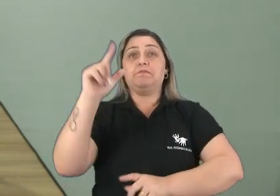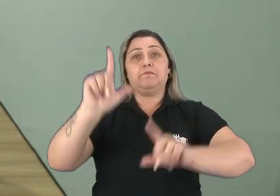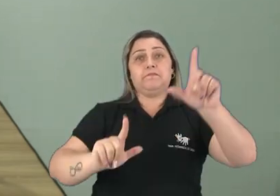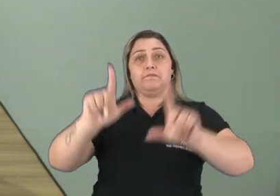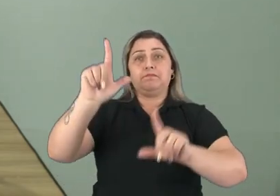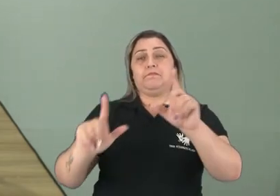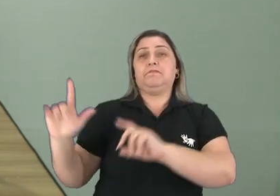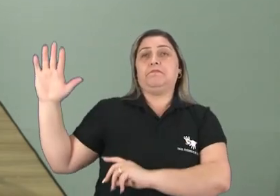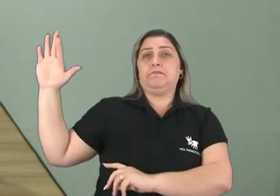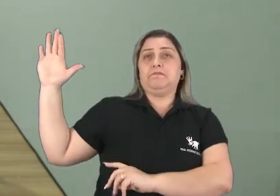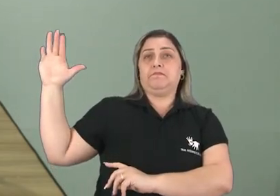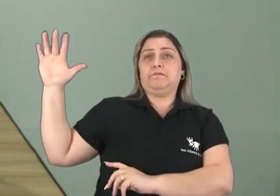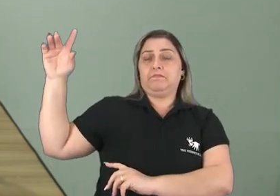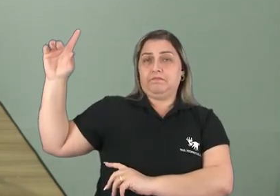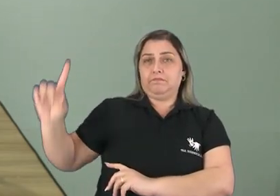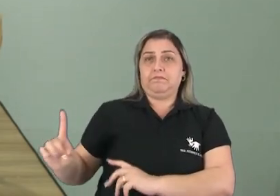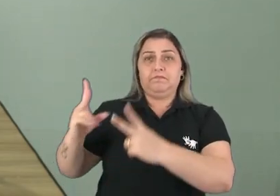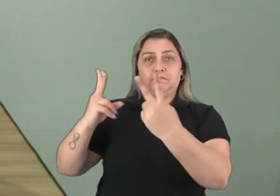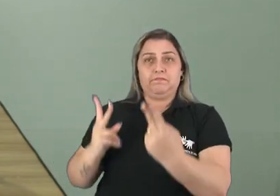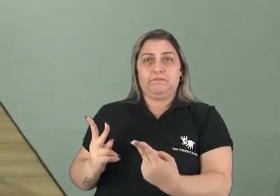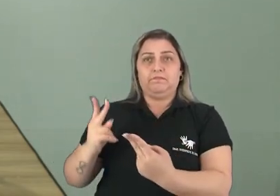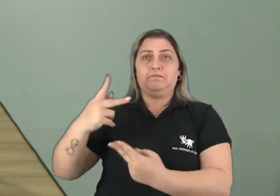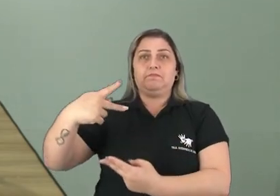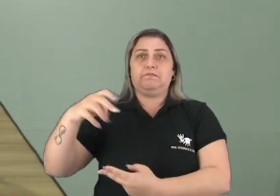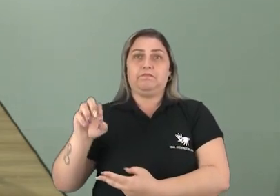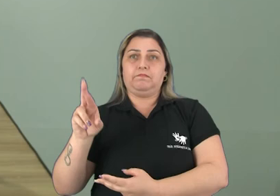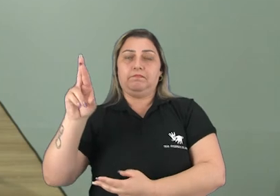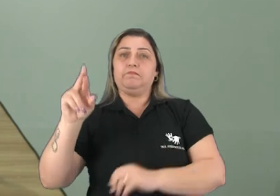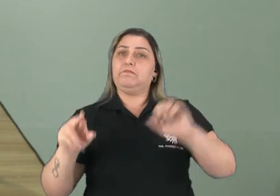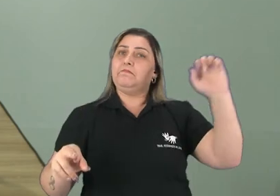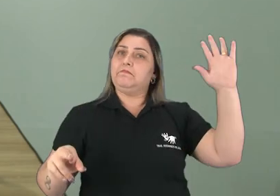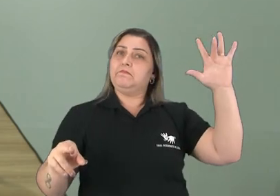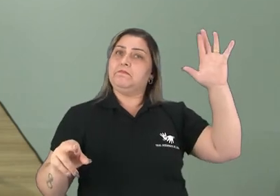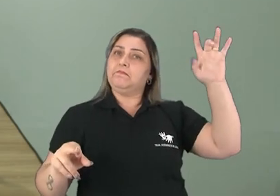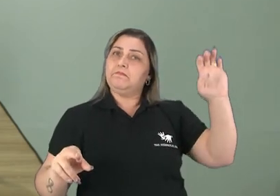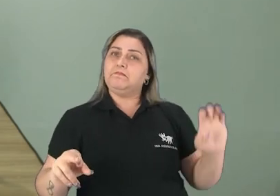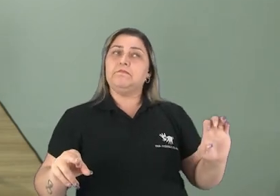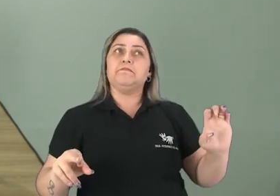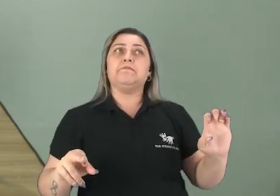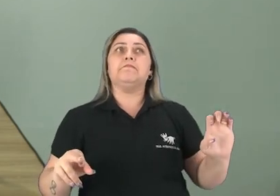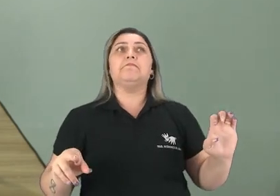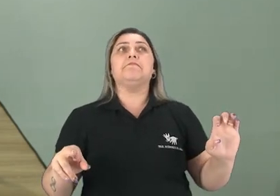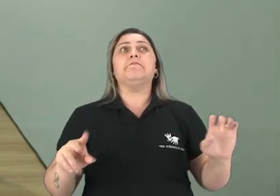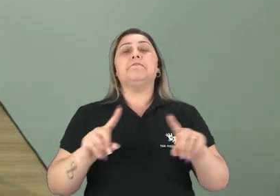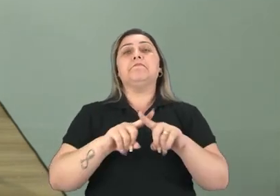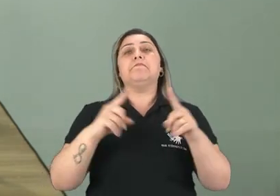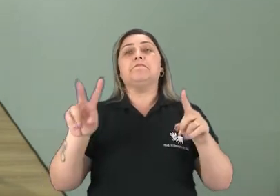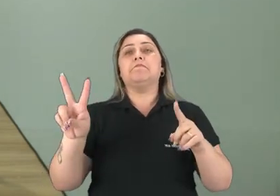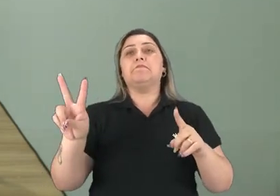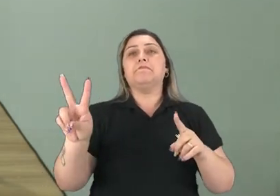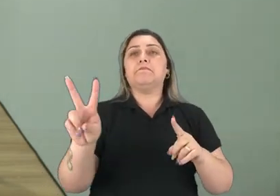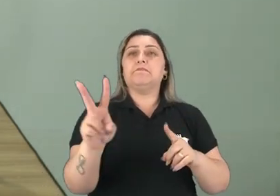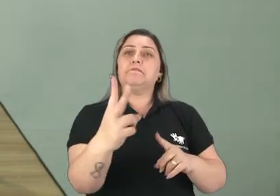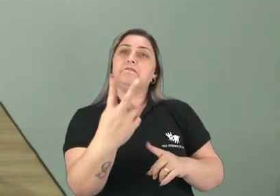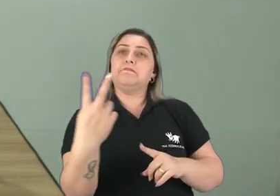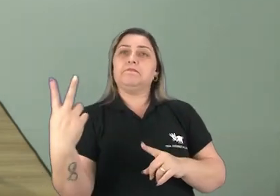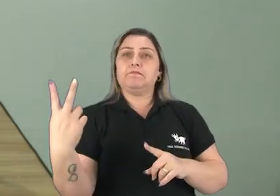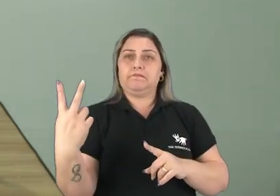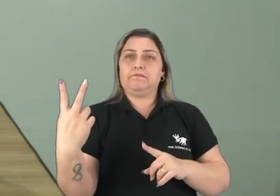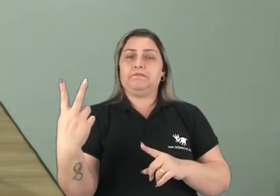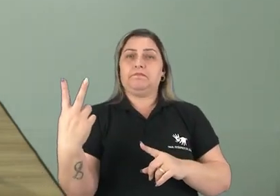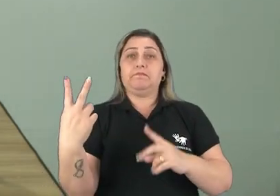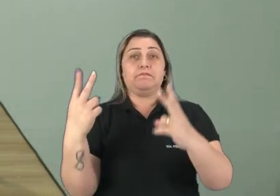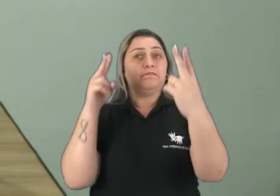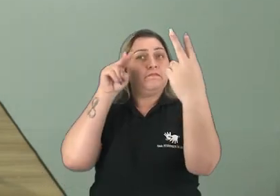TV, olha onde está a minha mão direita. Minha mão esquerda. Porém, vamos observar, quando eu